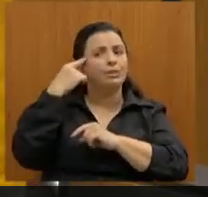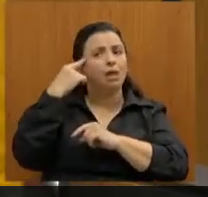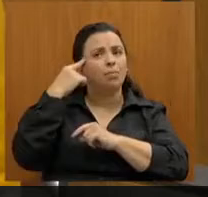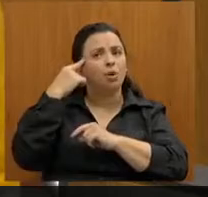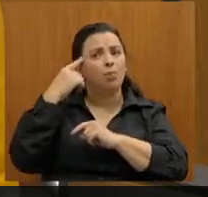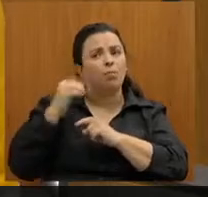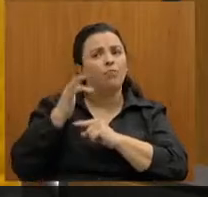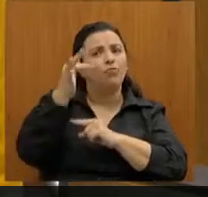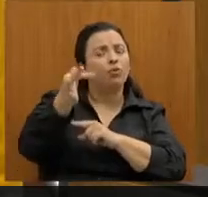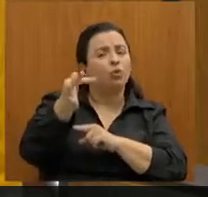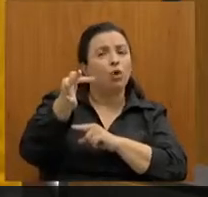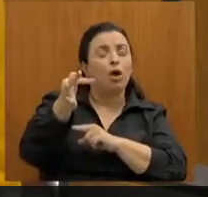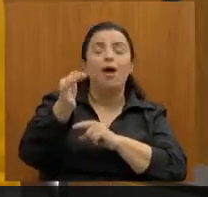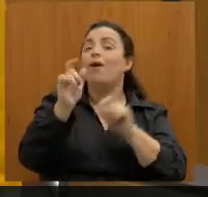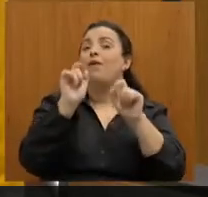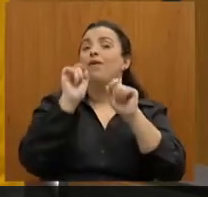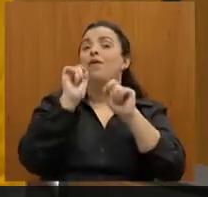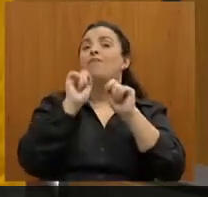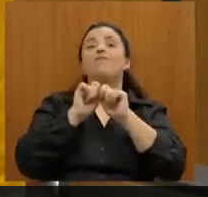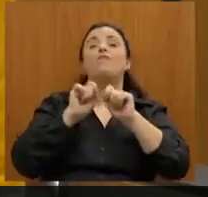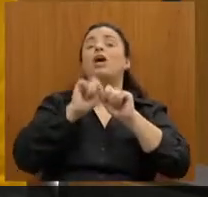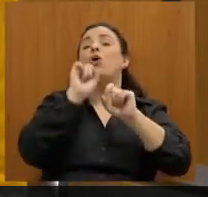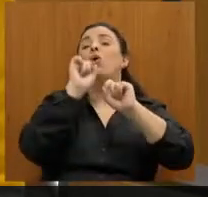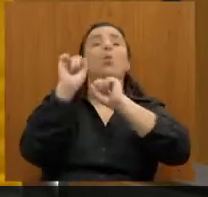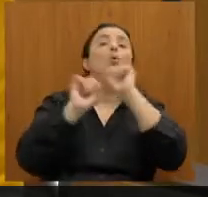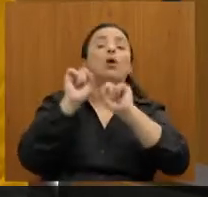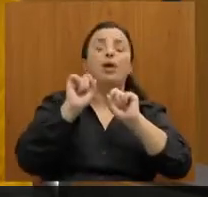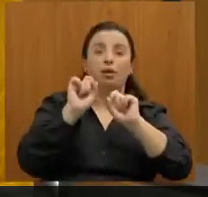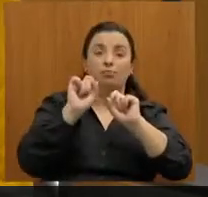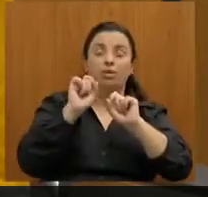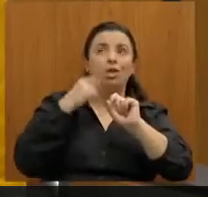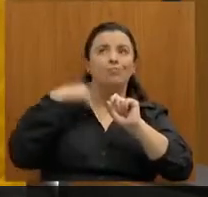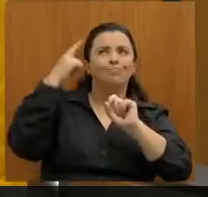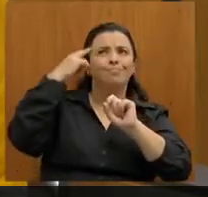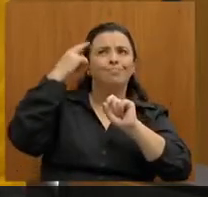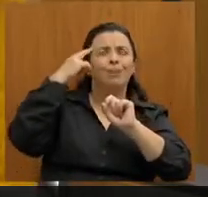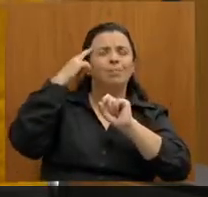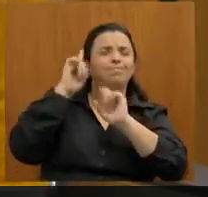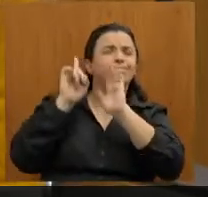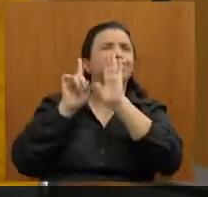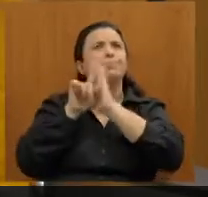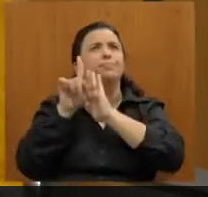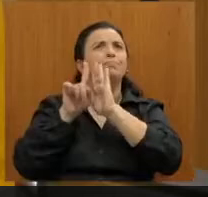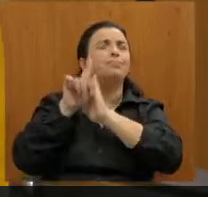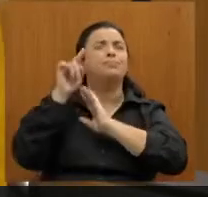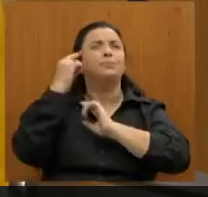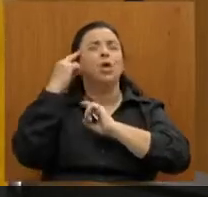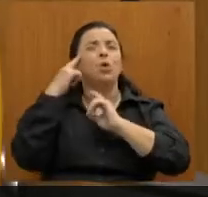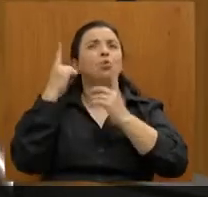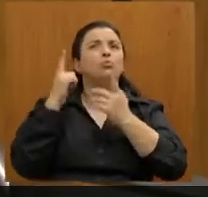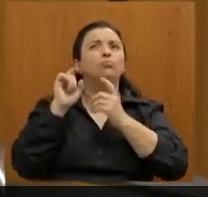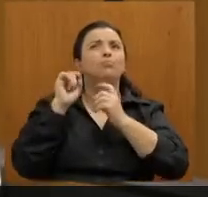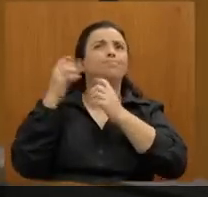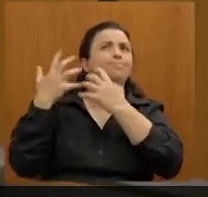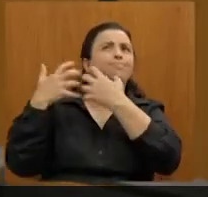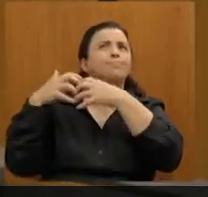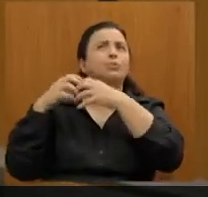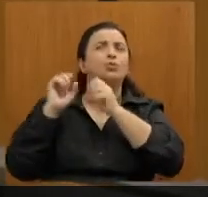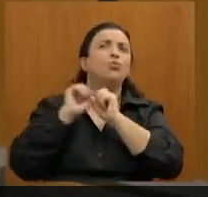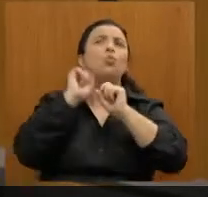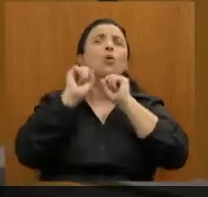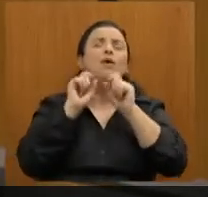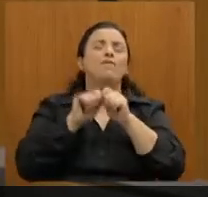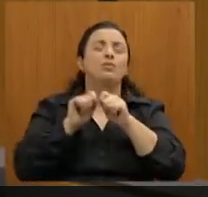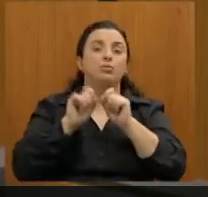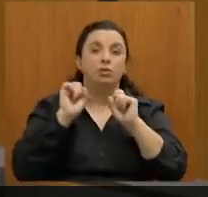porque eu acho que essa também é uma pergunta que eu sempre sempre carrego na minha atuação parlamentar o que fazer sempre tem o que fazer